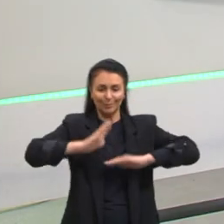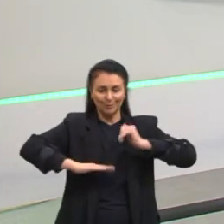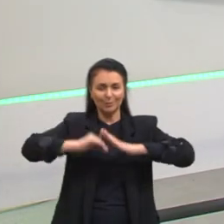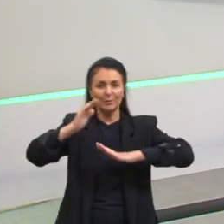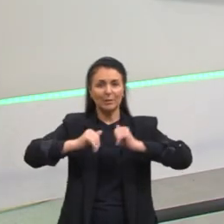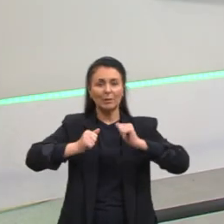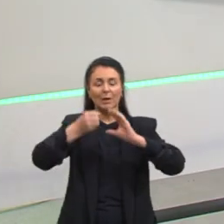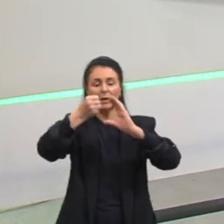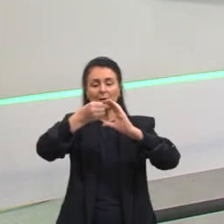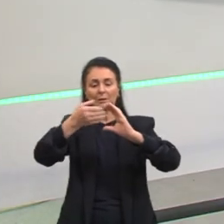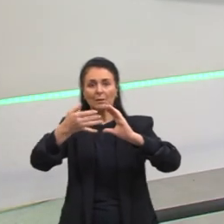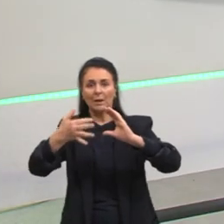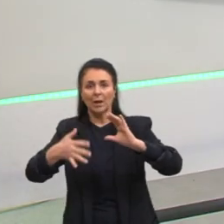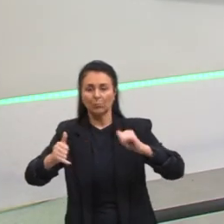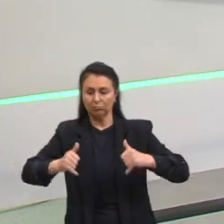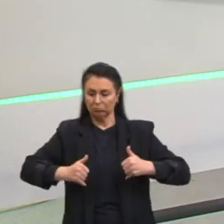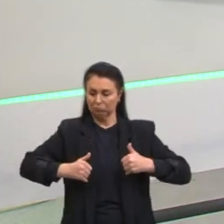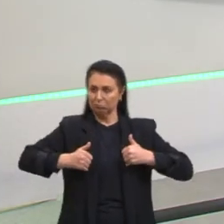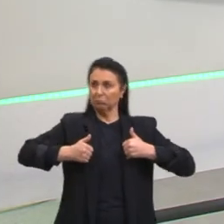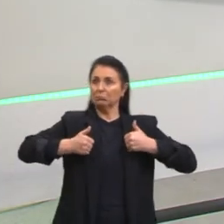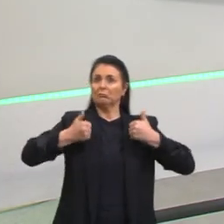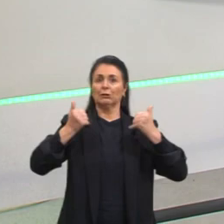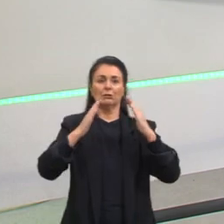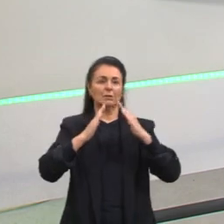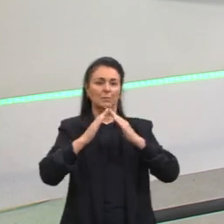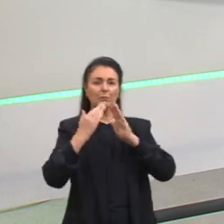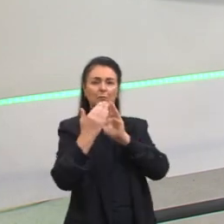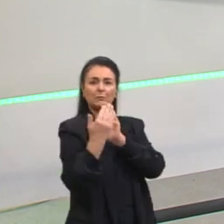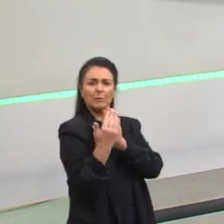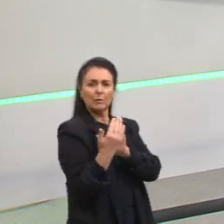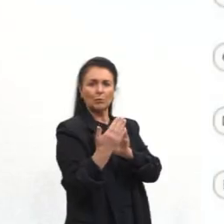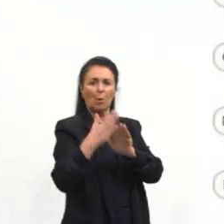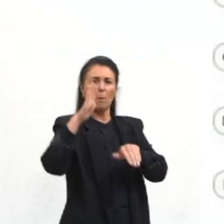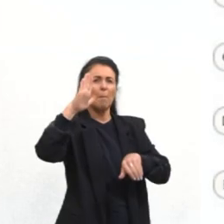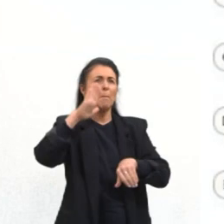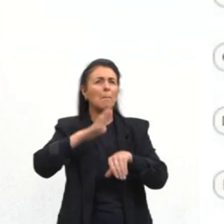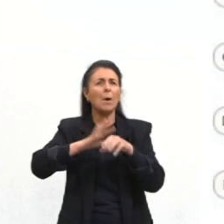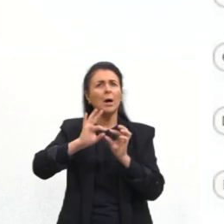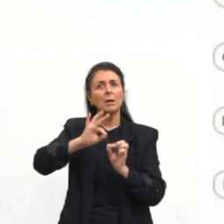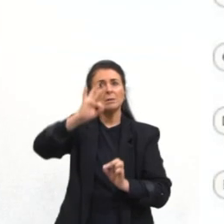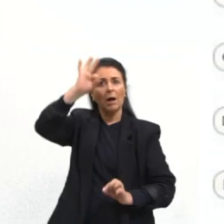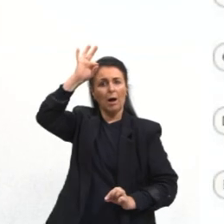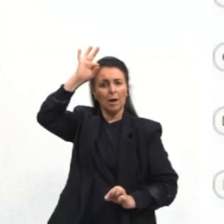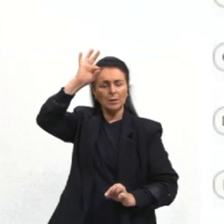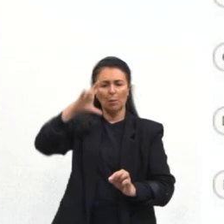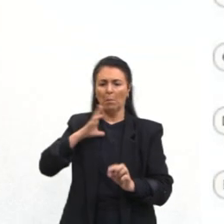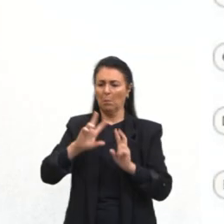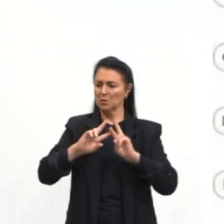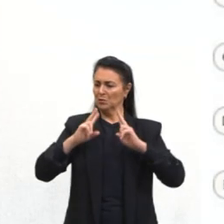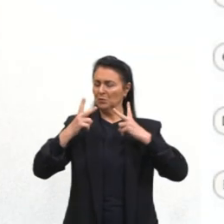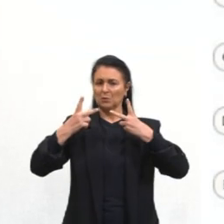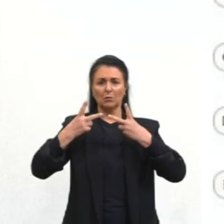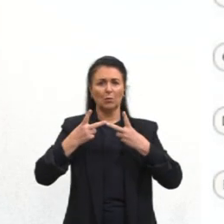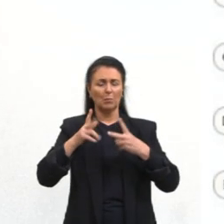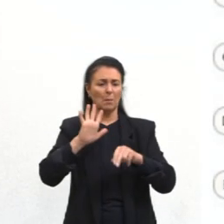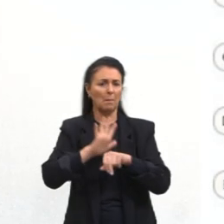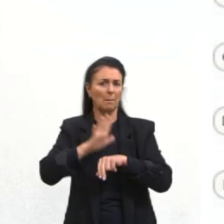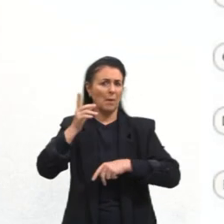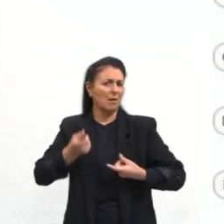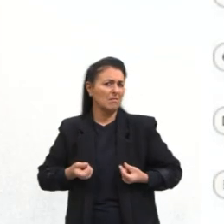característica da imponência da pirâmide na quanto mais alta quanto mais volumosa é mais